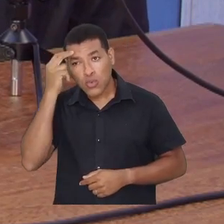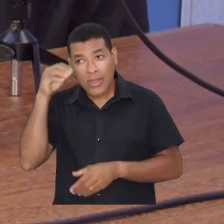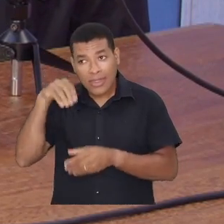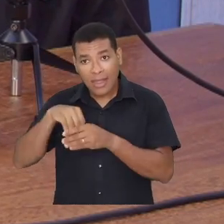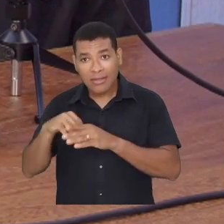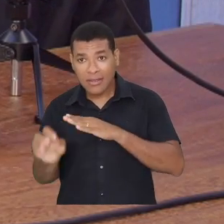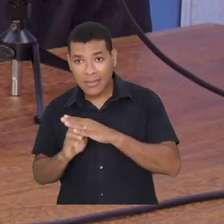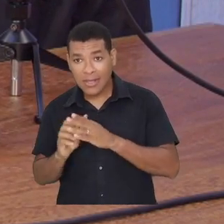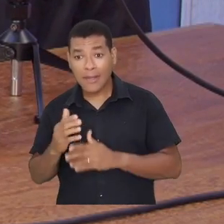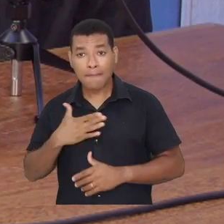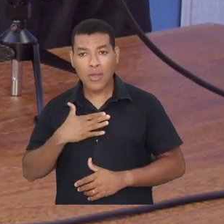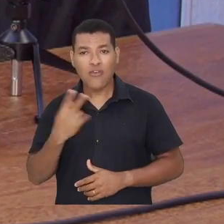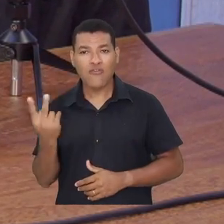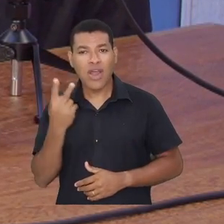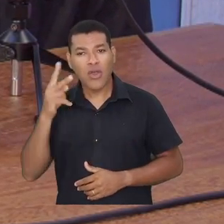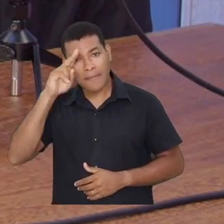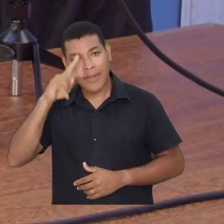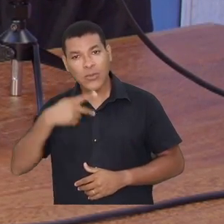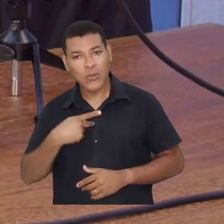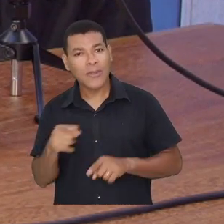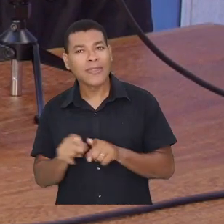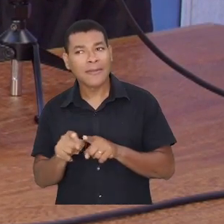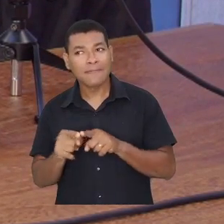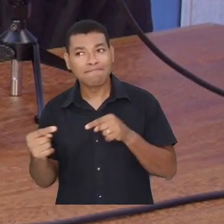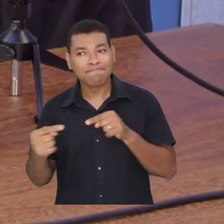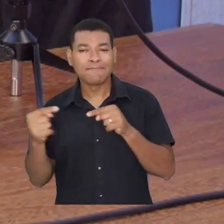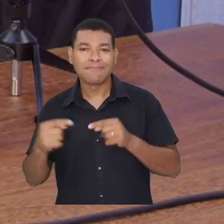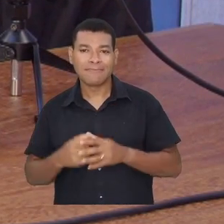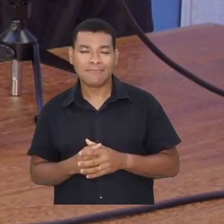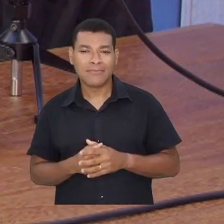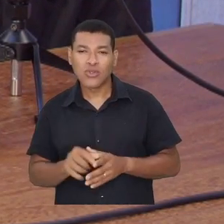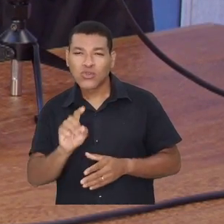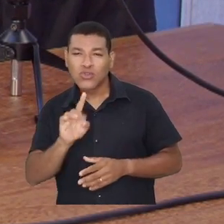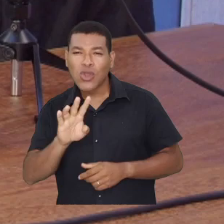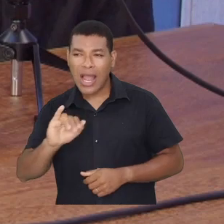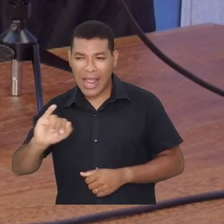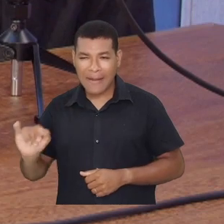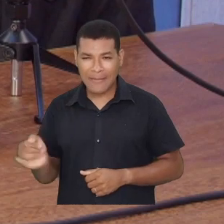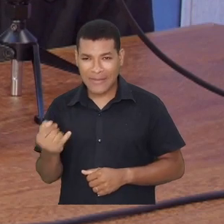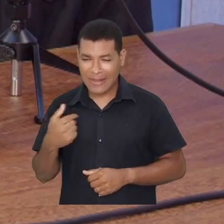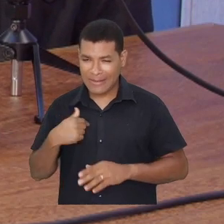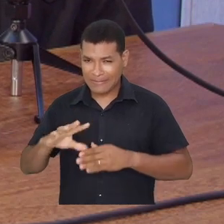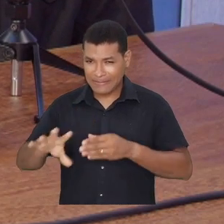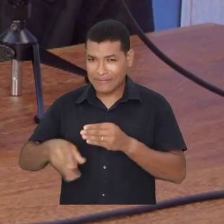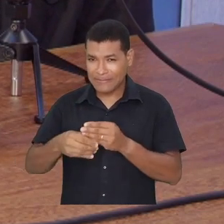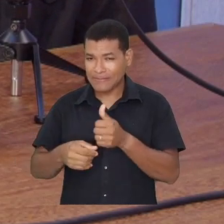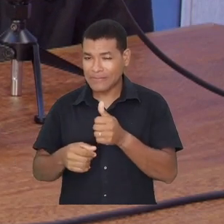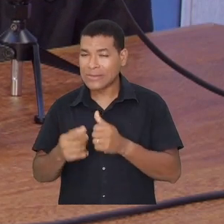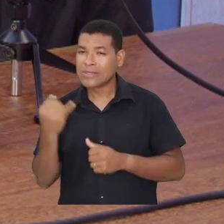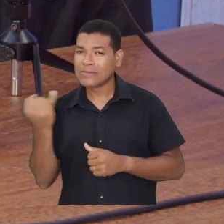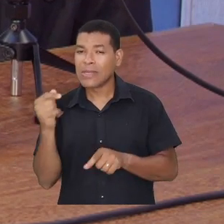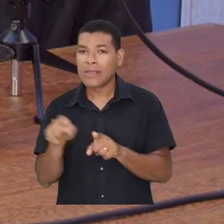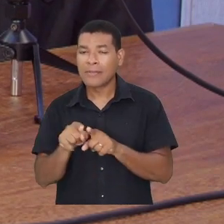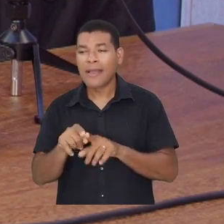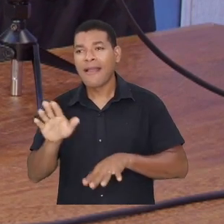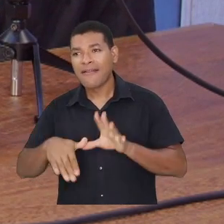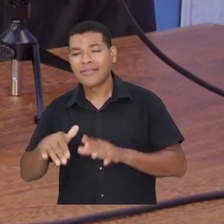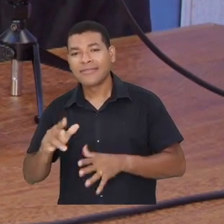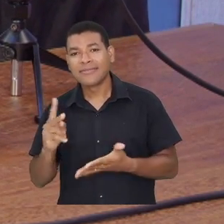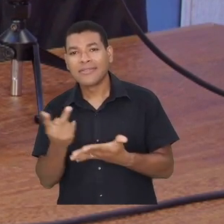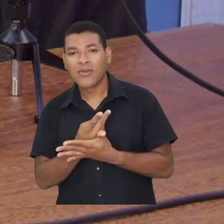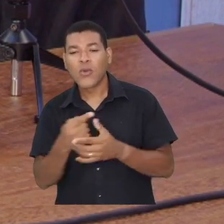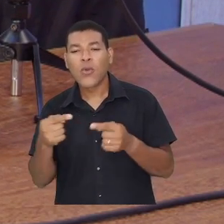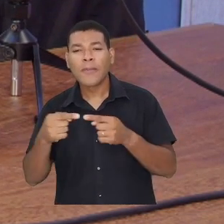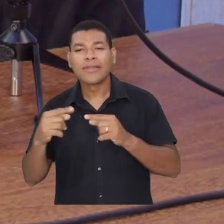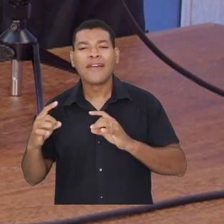seus valores pessoais. Acho perfeito. Que é eu acho, importante. Só pegando o gancho, porque para mim é algo muito importante, e eu acho que às vezes vai até sobre